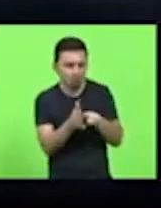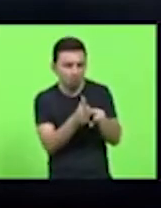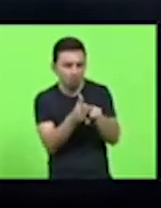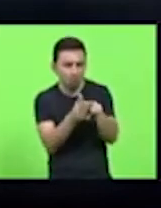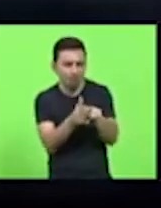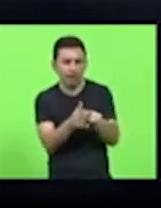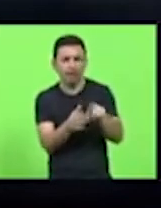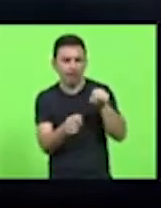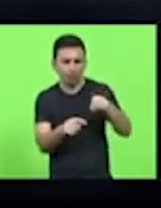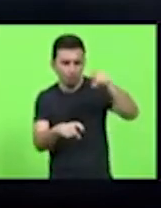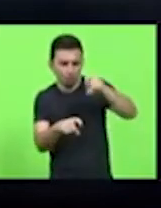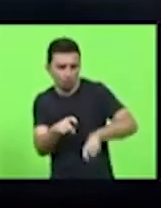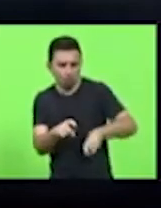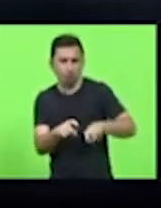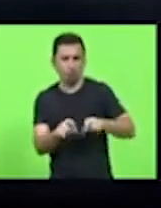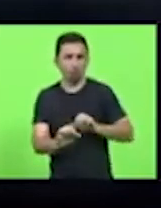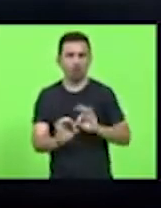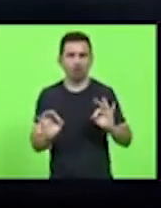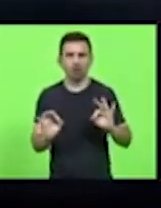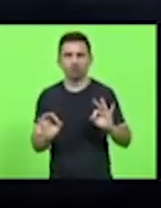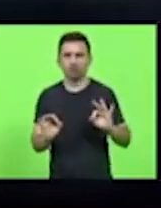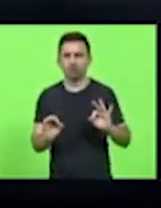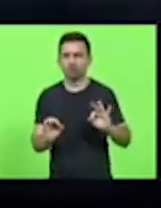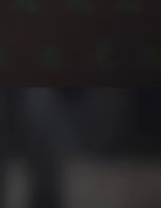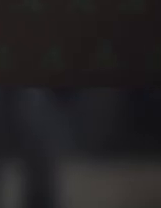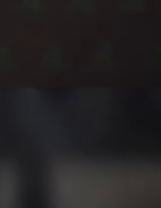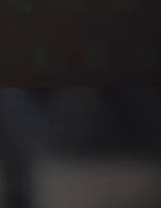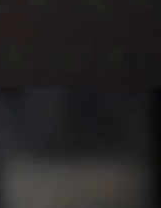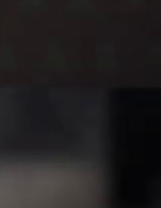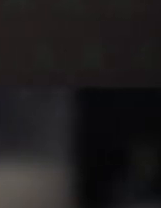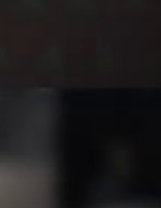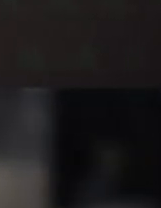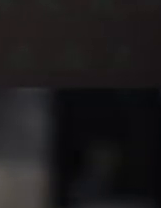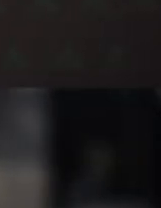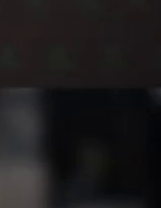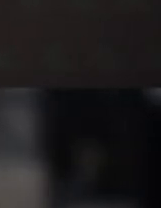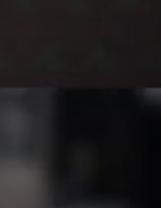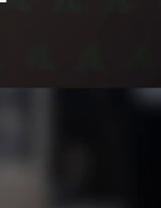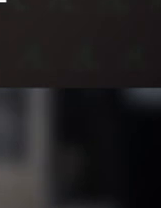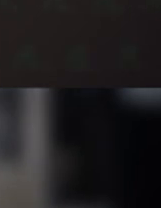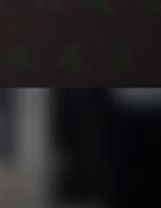estuprado ou não isso é inadimissível seu presidente